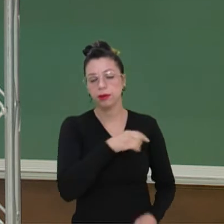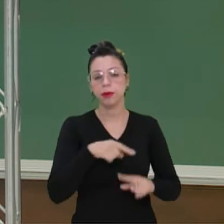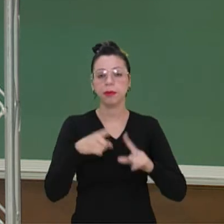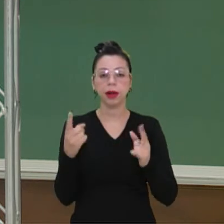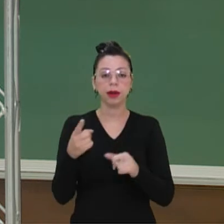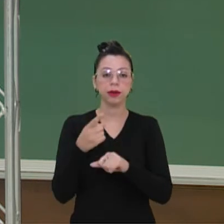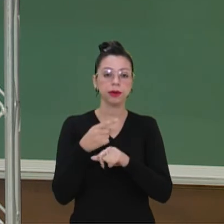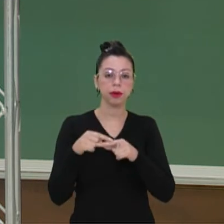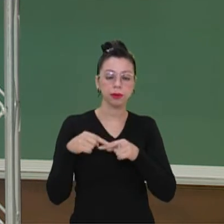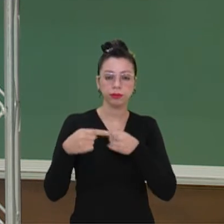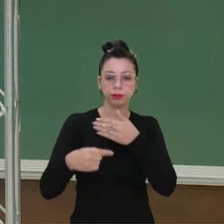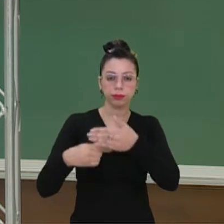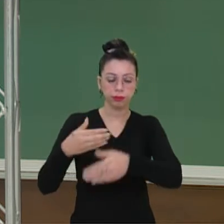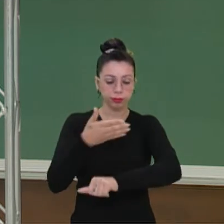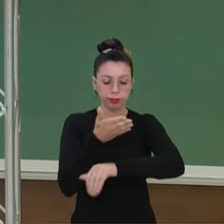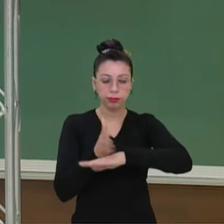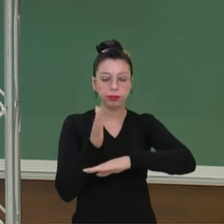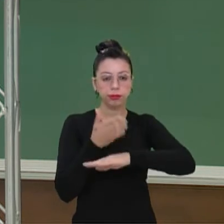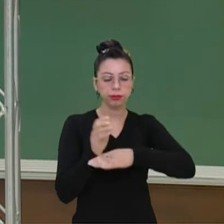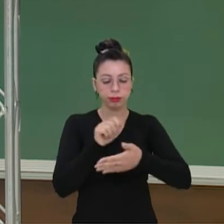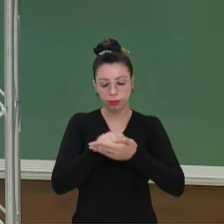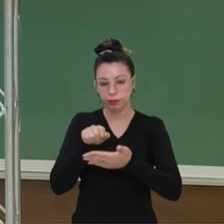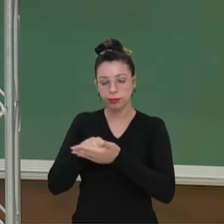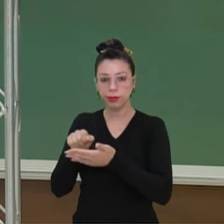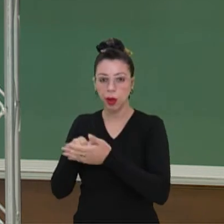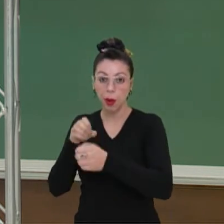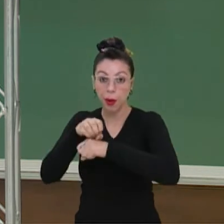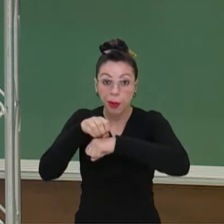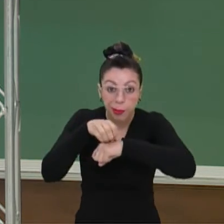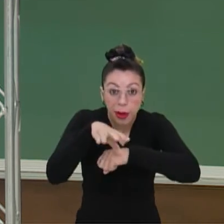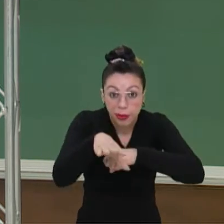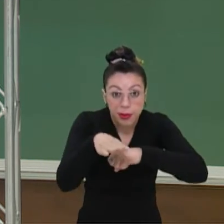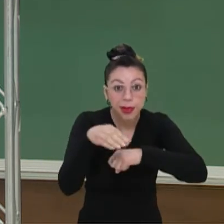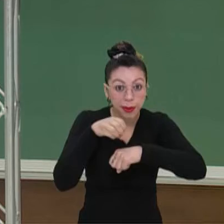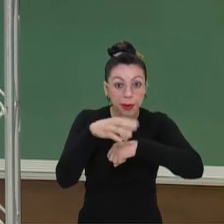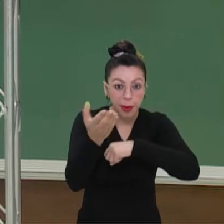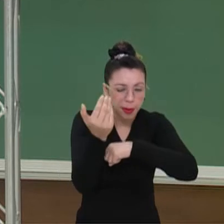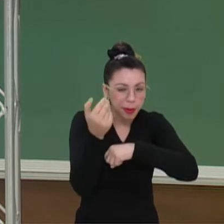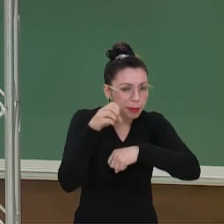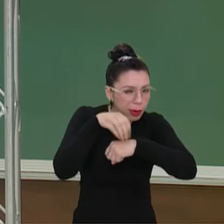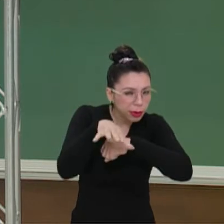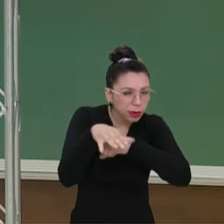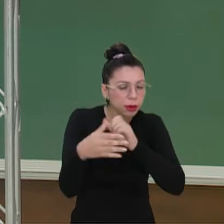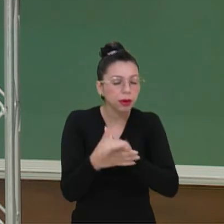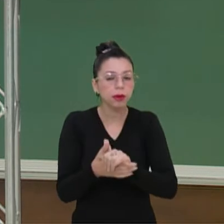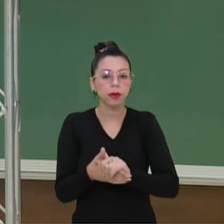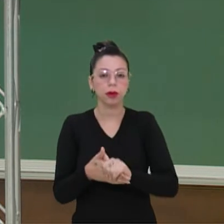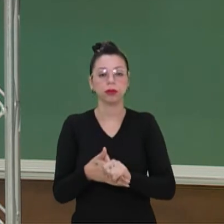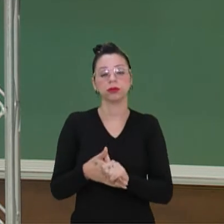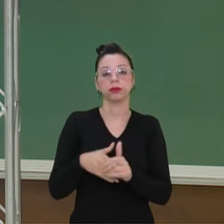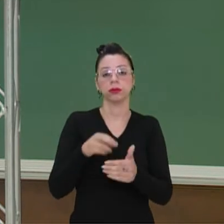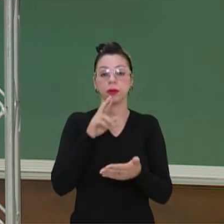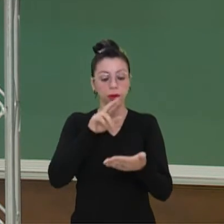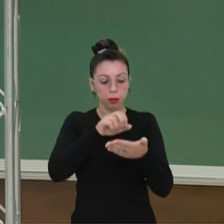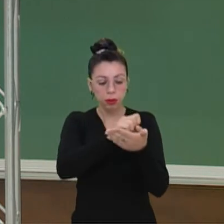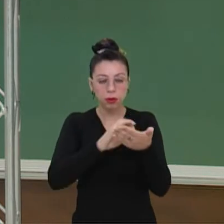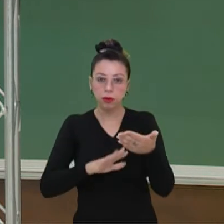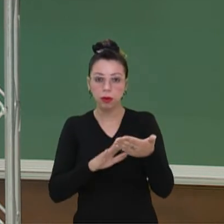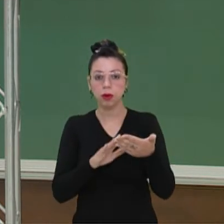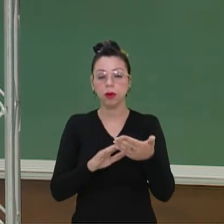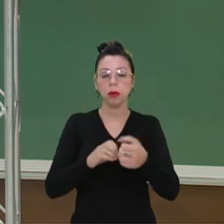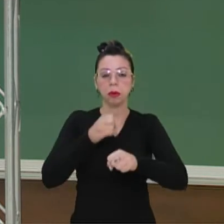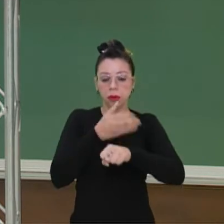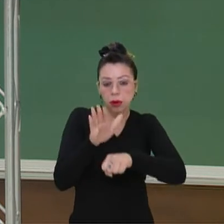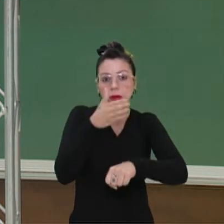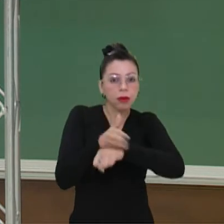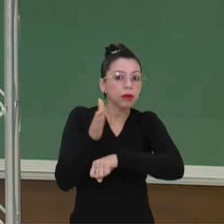desenvolvendo, vai escrevendo. Sabe qual que é a ideia? Deixa eu te dar uma dica. Faça o exercício não uma vez só. Faça 5,